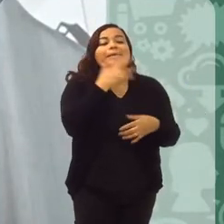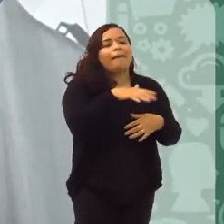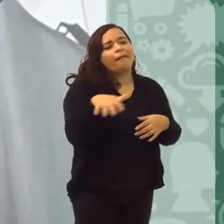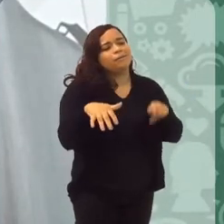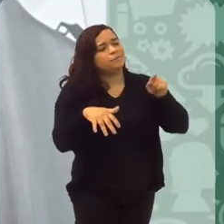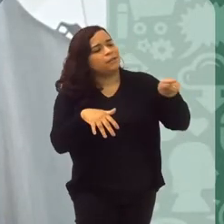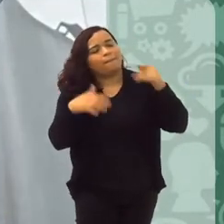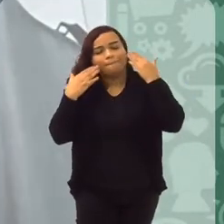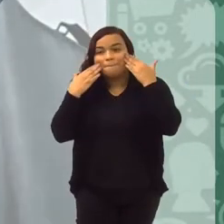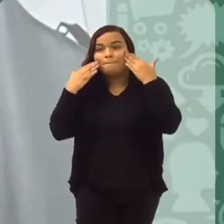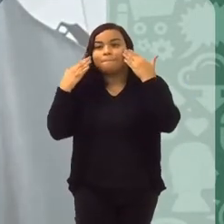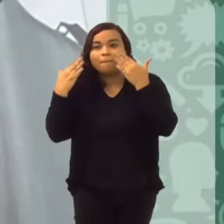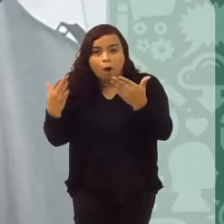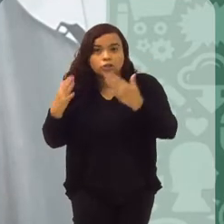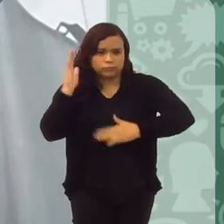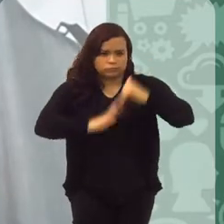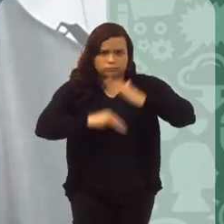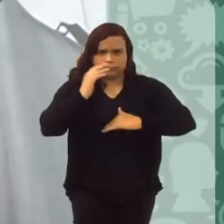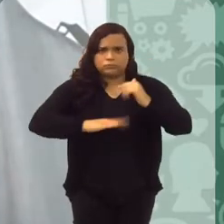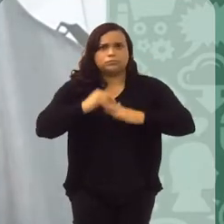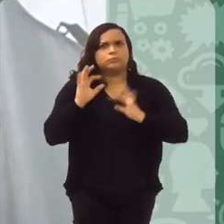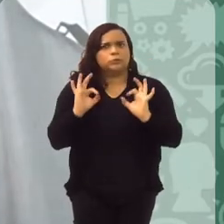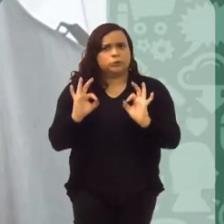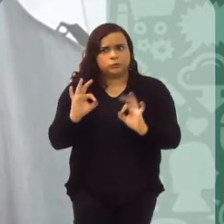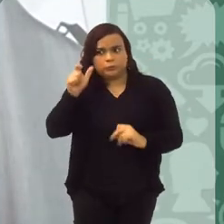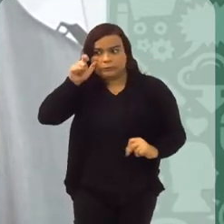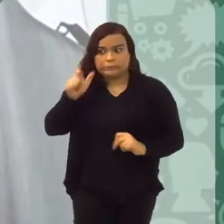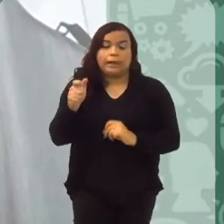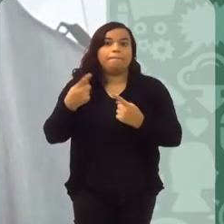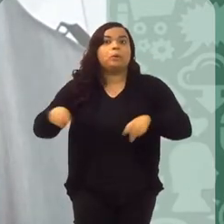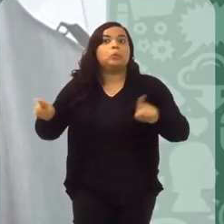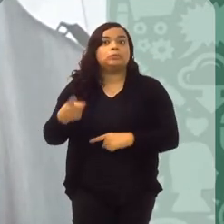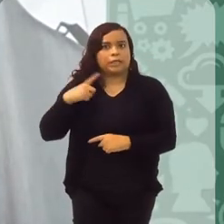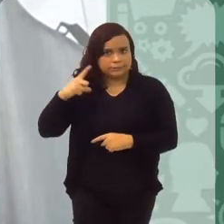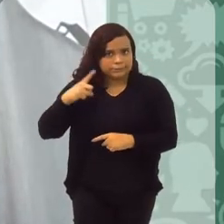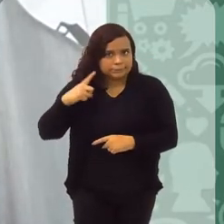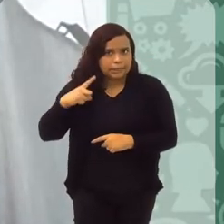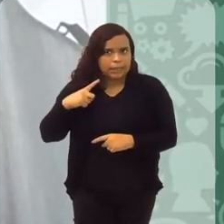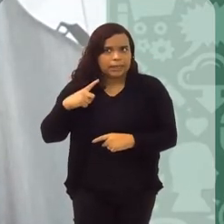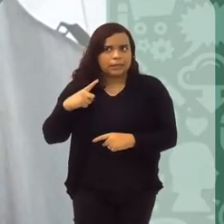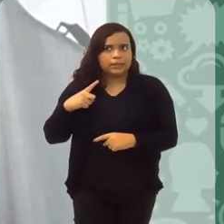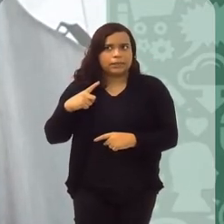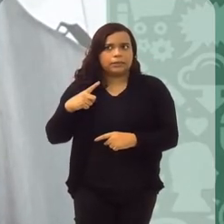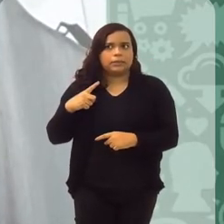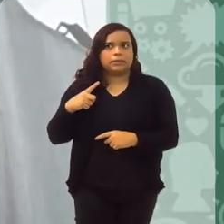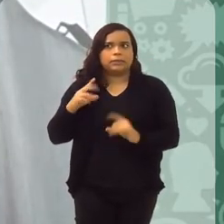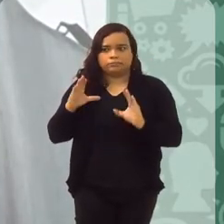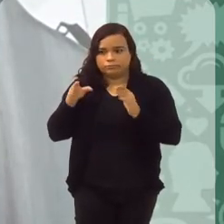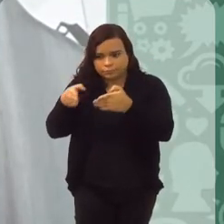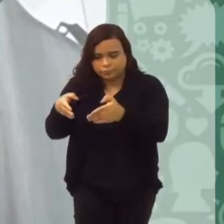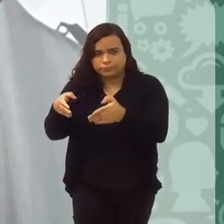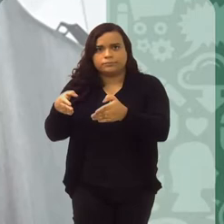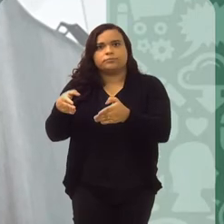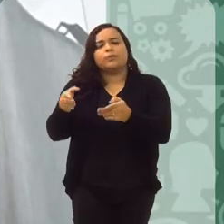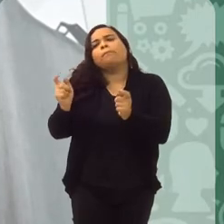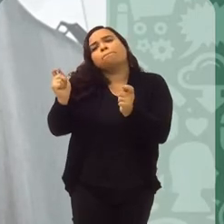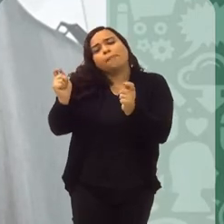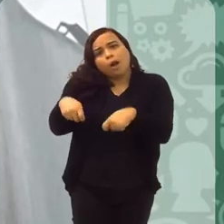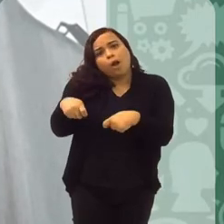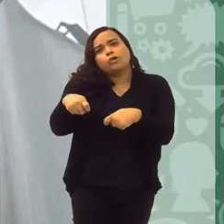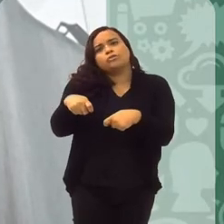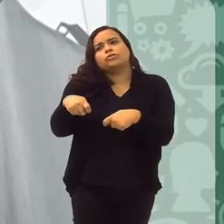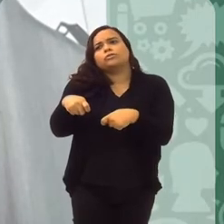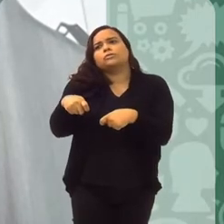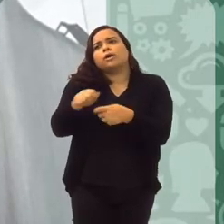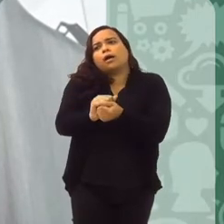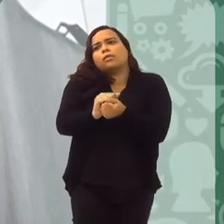uma criança que demonstre uma aptidão e demonstre já um interesse pela música de uma forma mais sistemática, que você também não